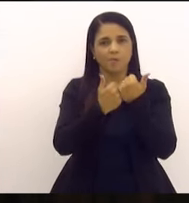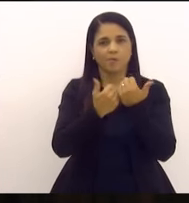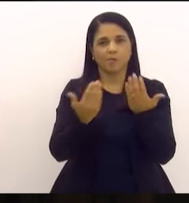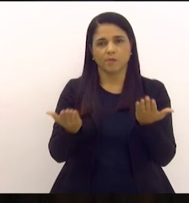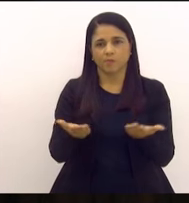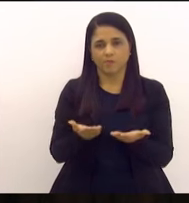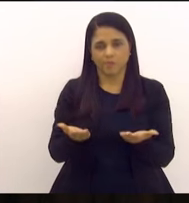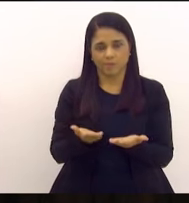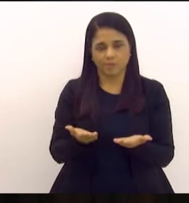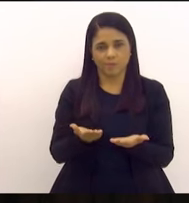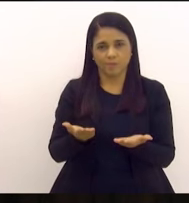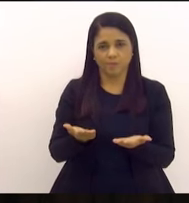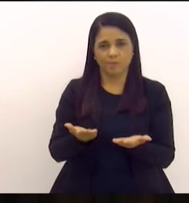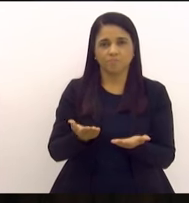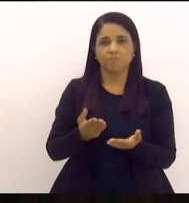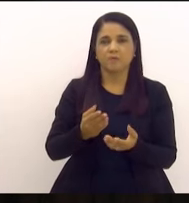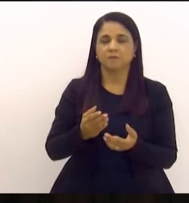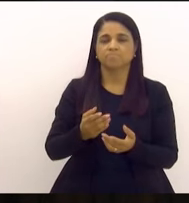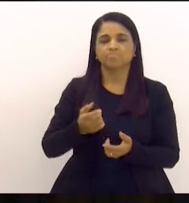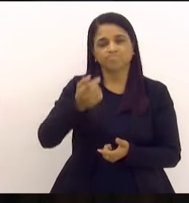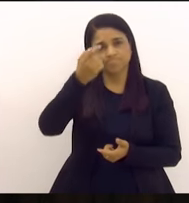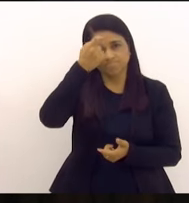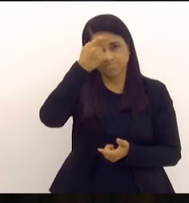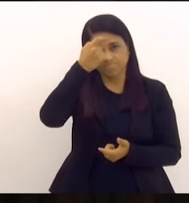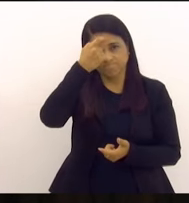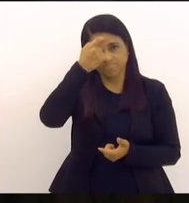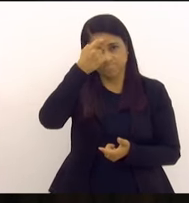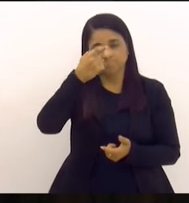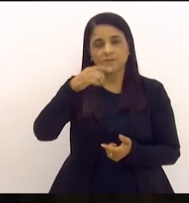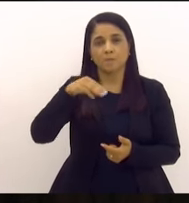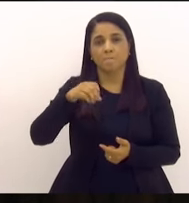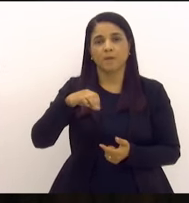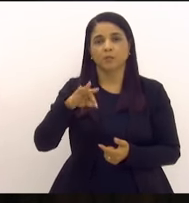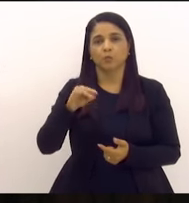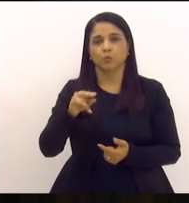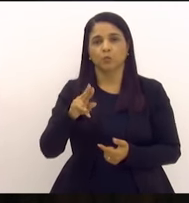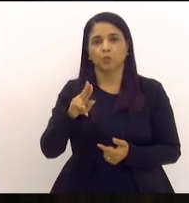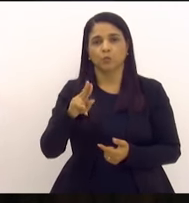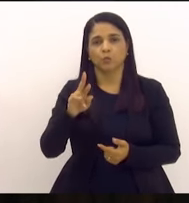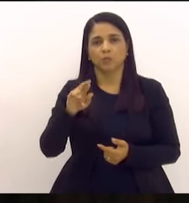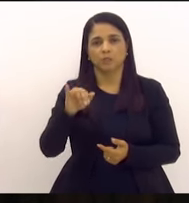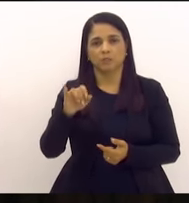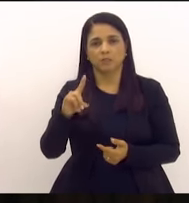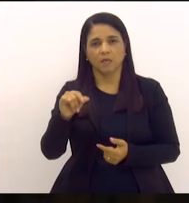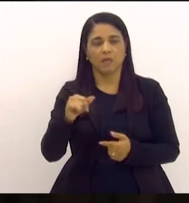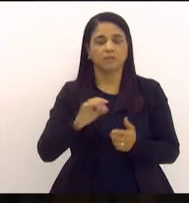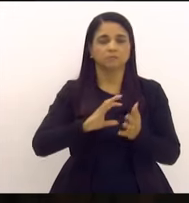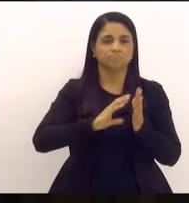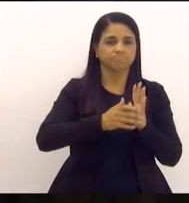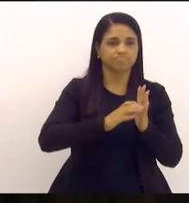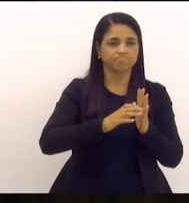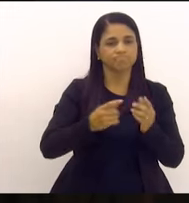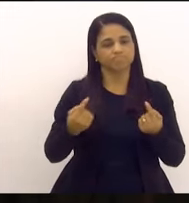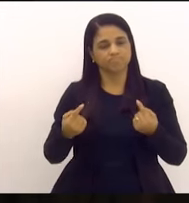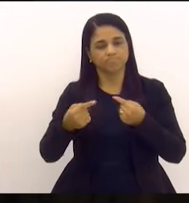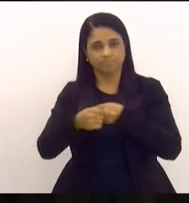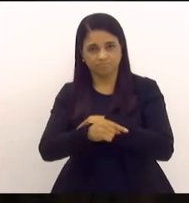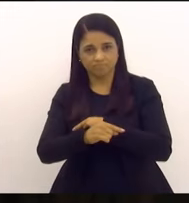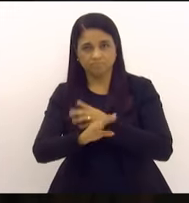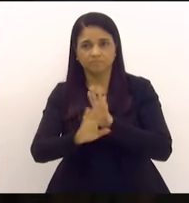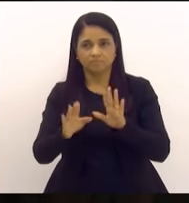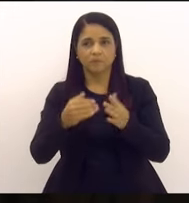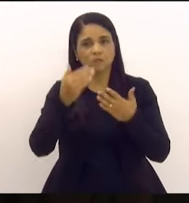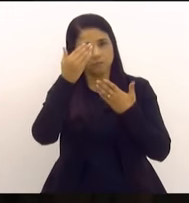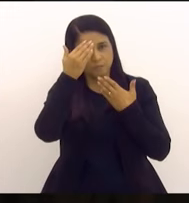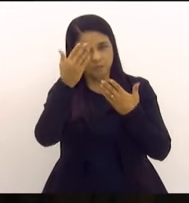até o presente momento, pela lucidez e a maturidade, mais uma vez, de oposição com governabilidade, pelo equilíbrio.